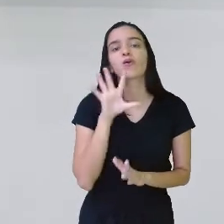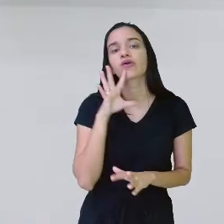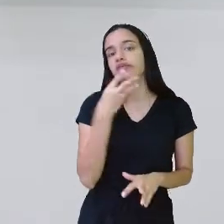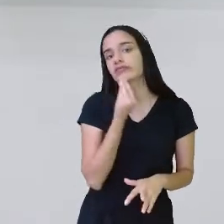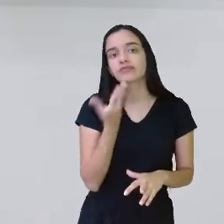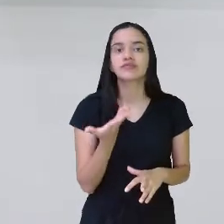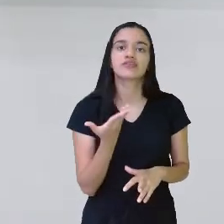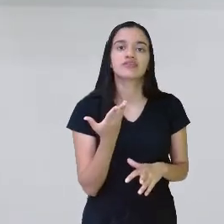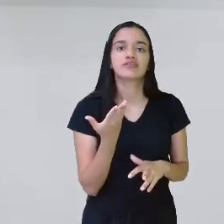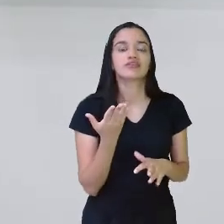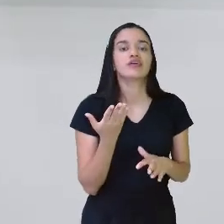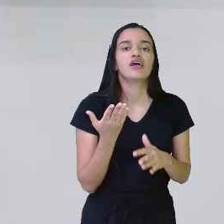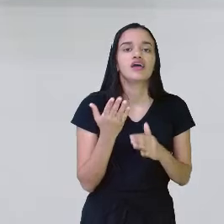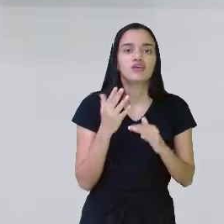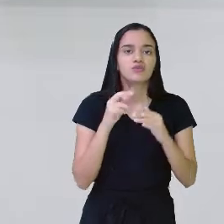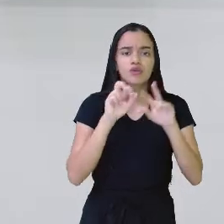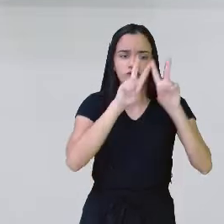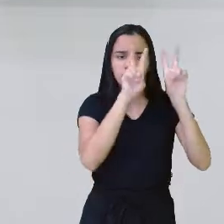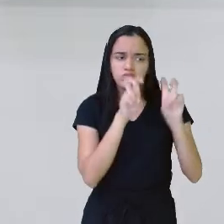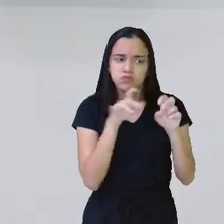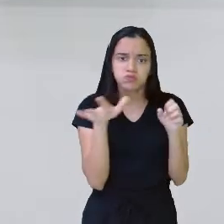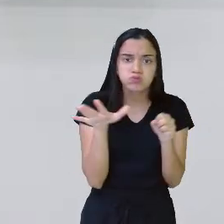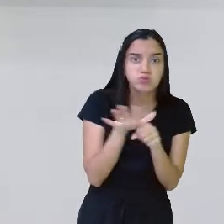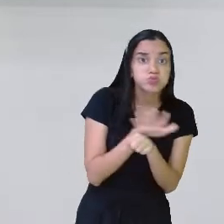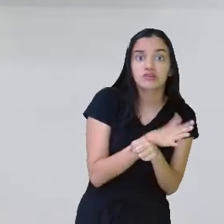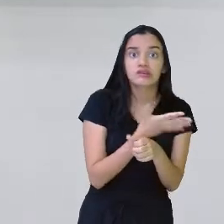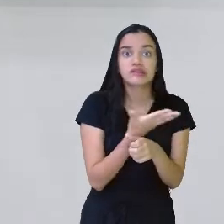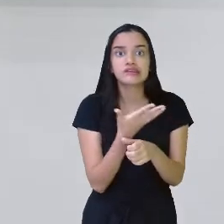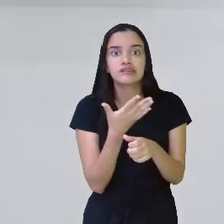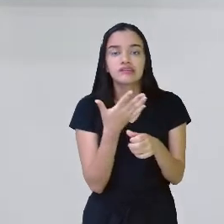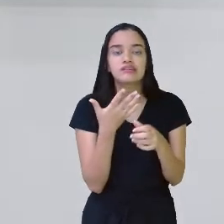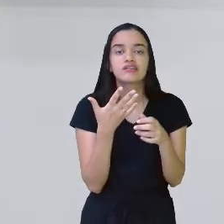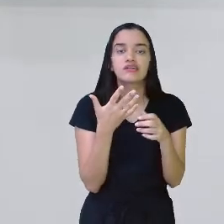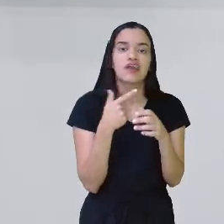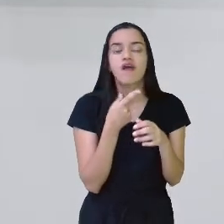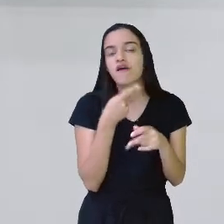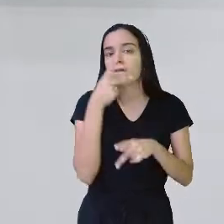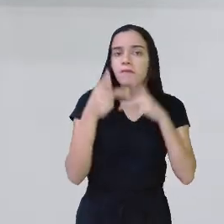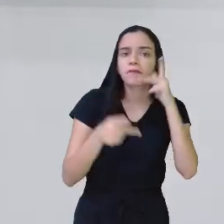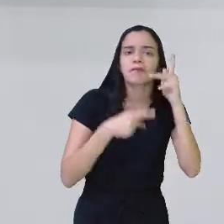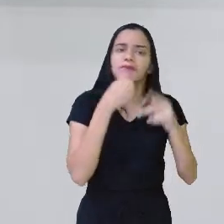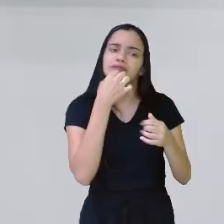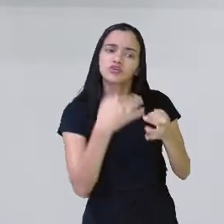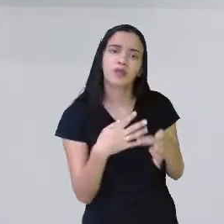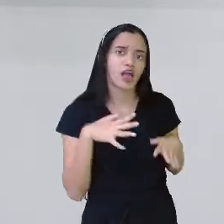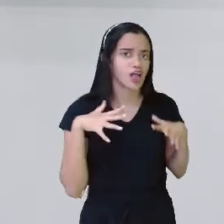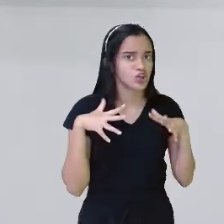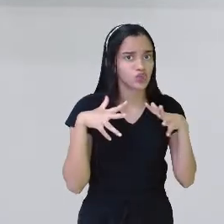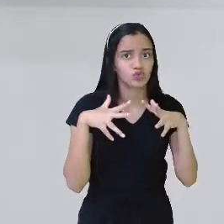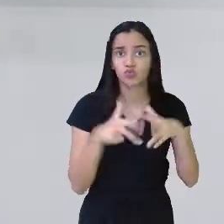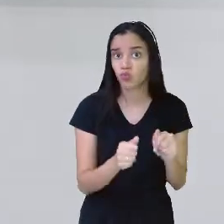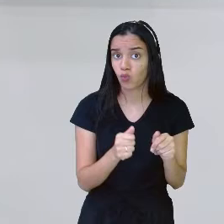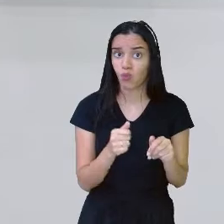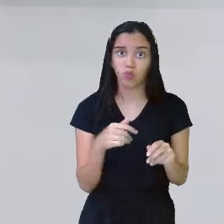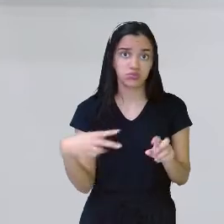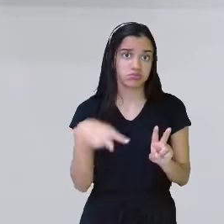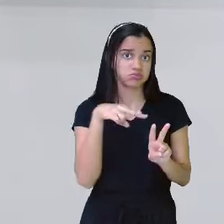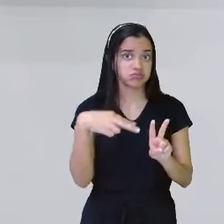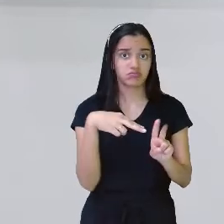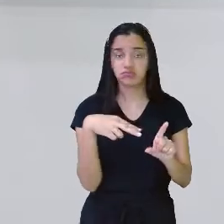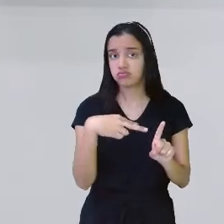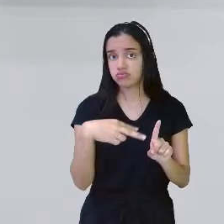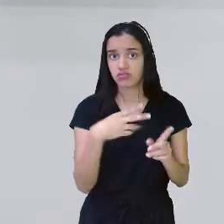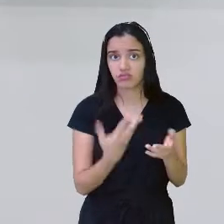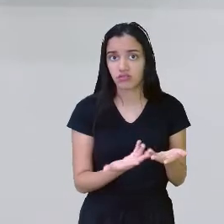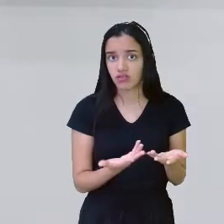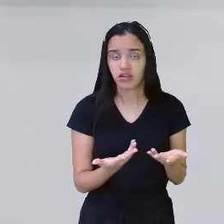vai esgotar um tema. A gente nunca vai dar conta de falar sobre todas as coisas, sobre todos os aspectos, sobre tudo